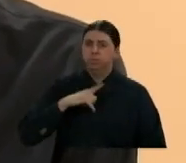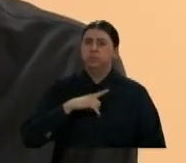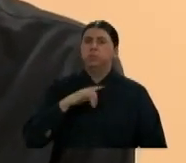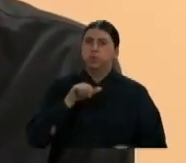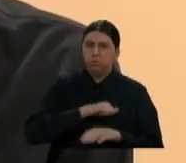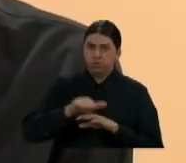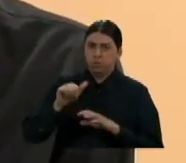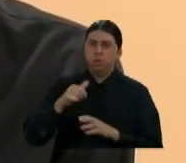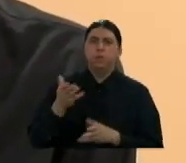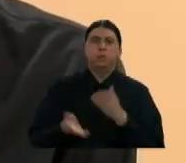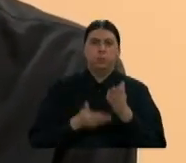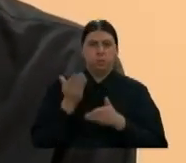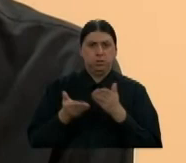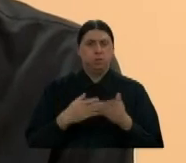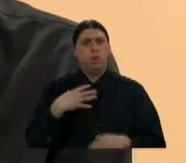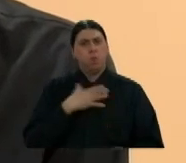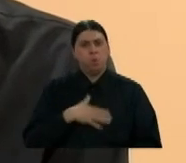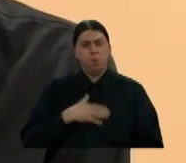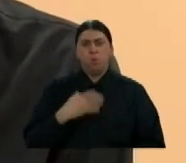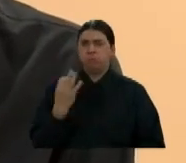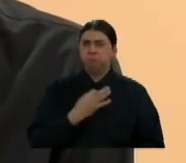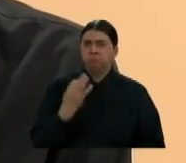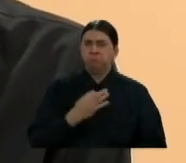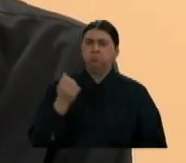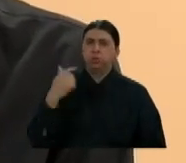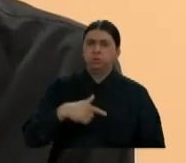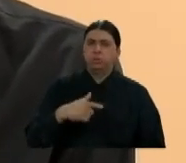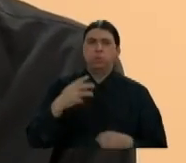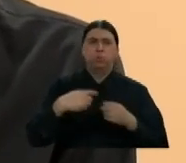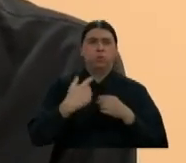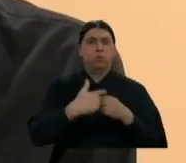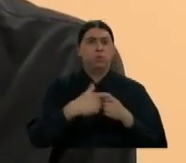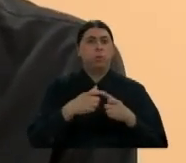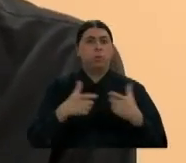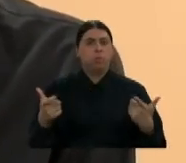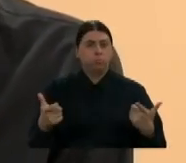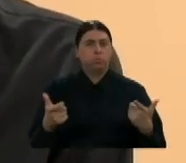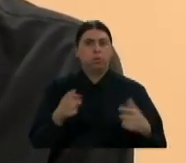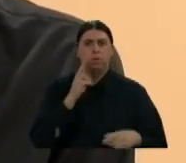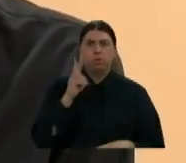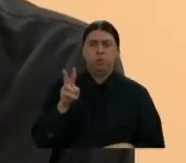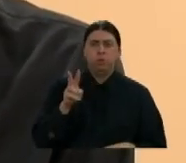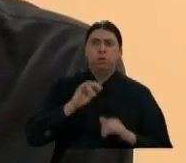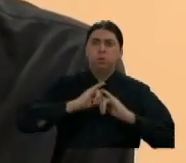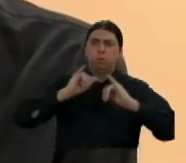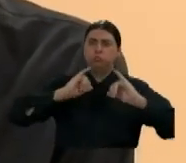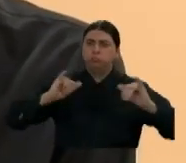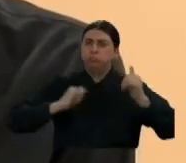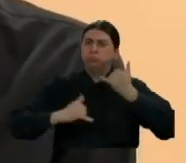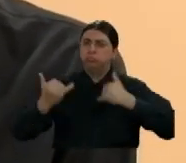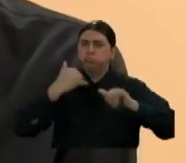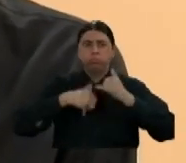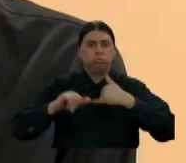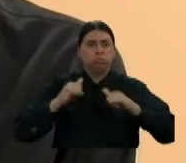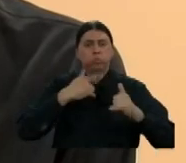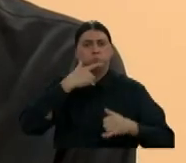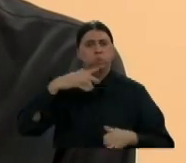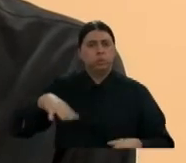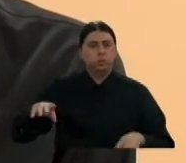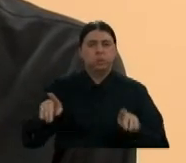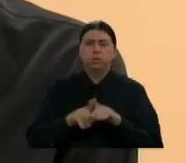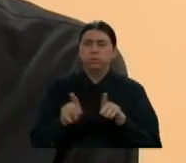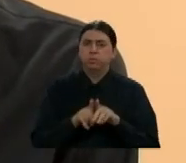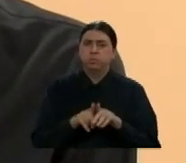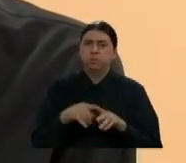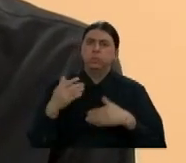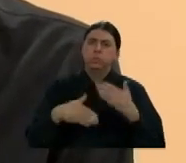não falamos mais satisfatório do que outros municípios maiores a gente vê uma publicação é dos é das crianças na escola